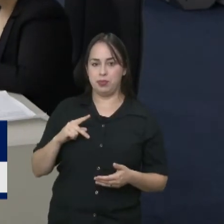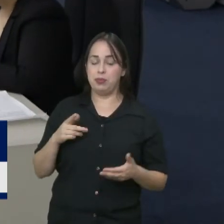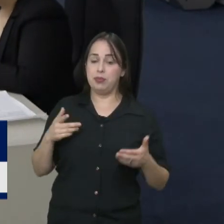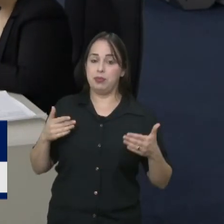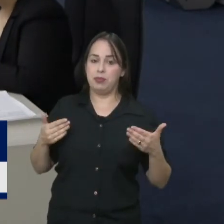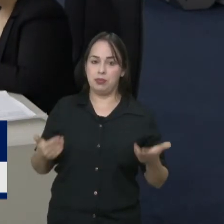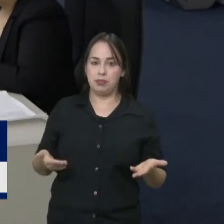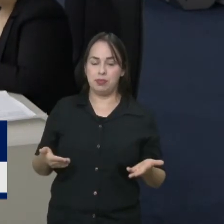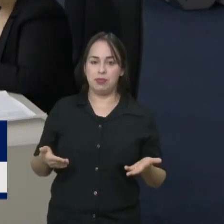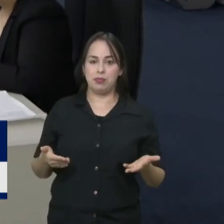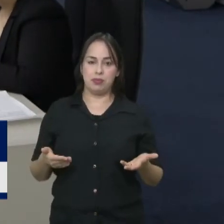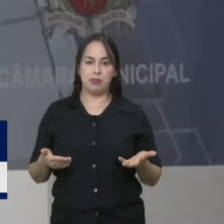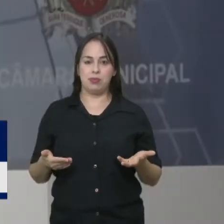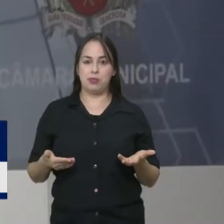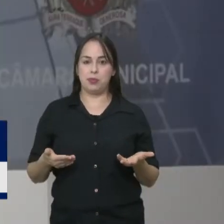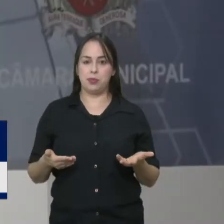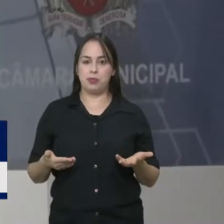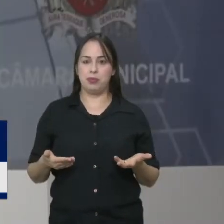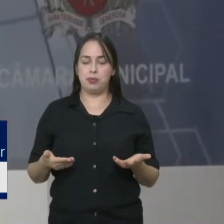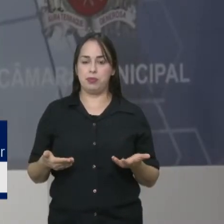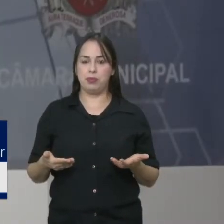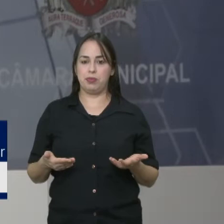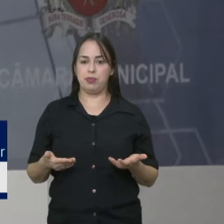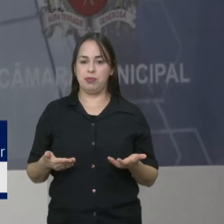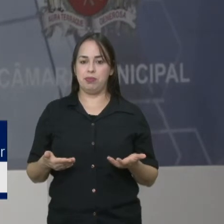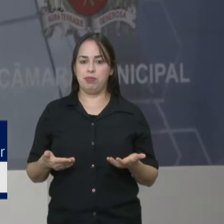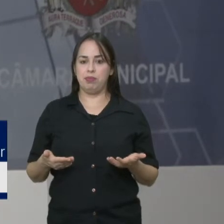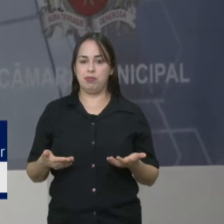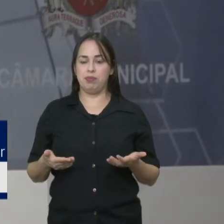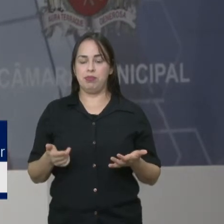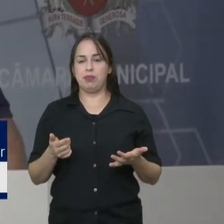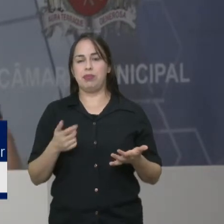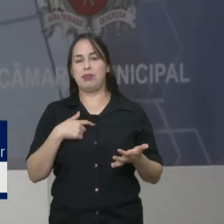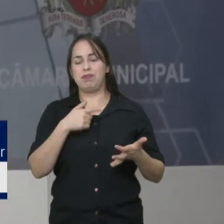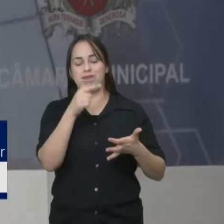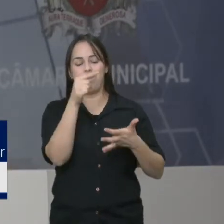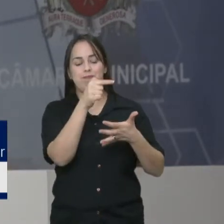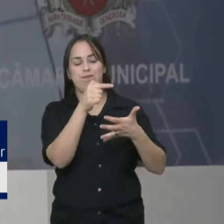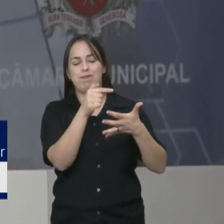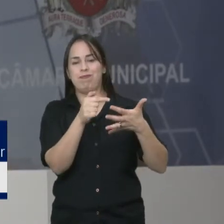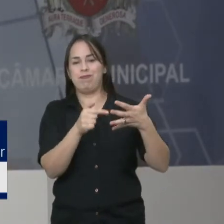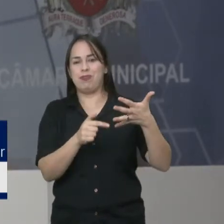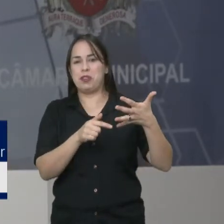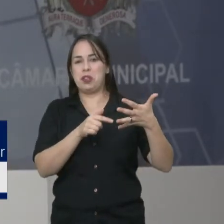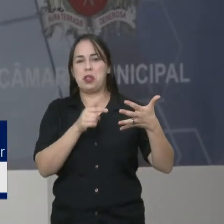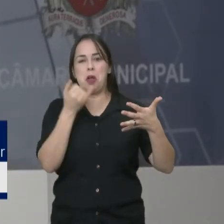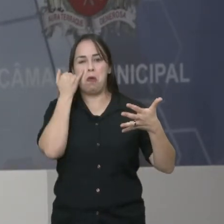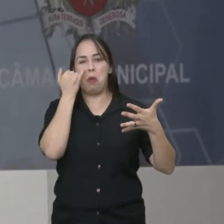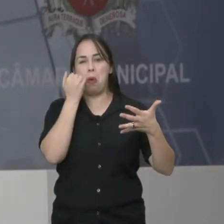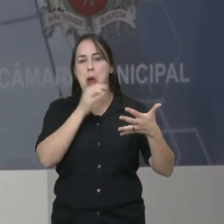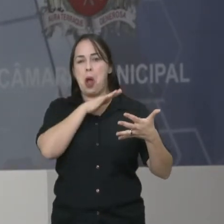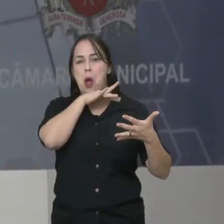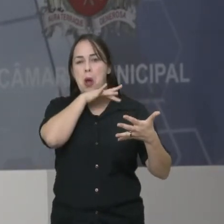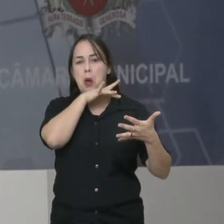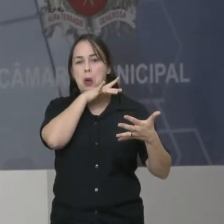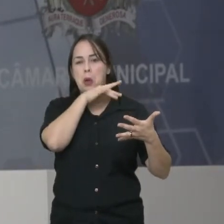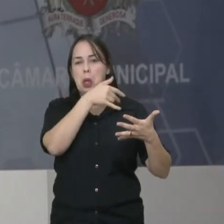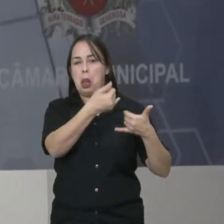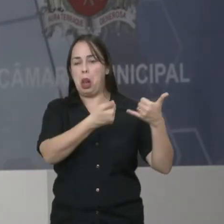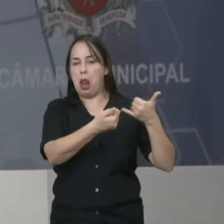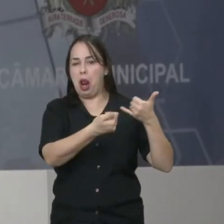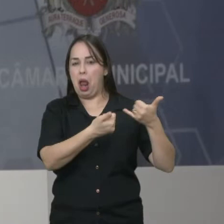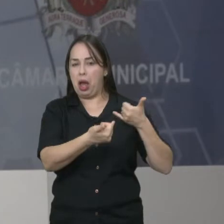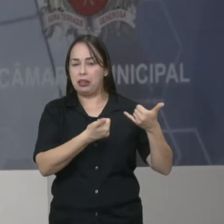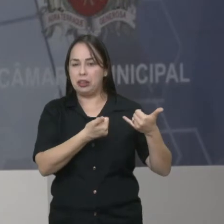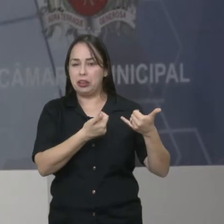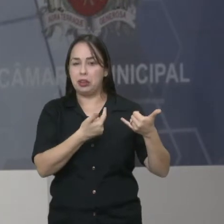Presidente, dentre tantas notícias ruins que tivemos e